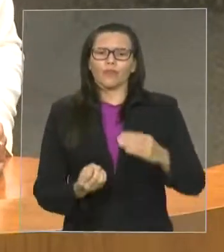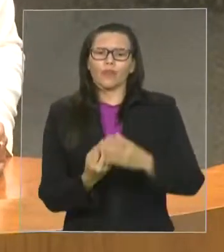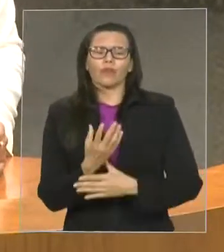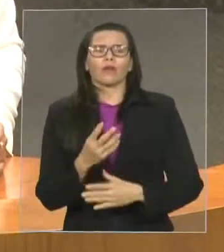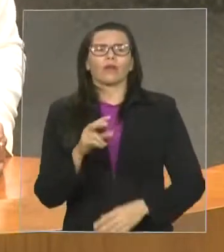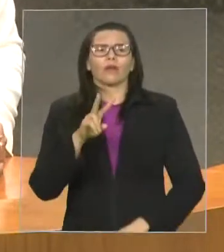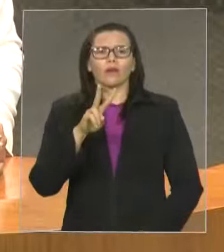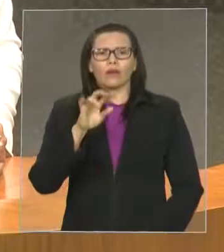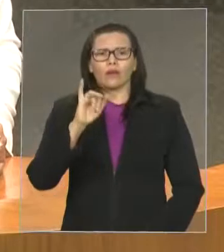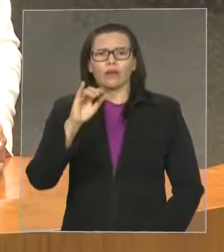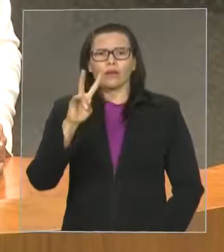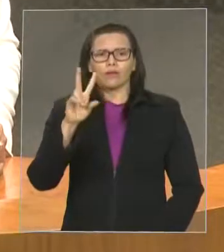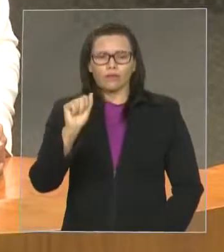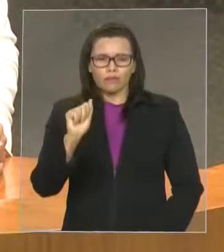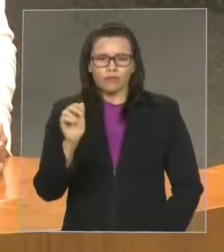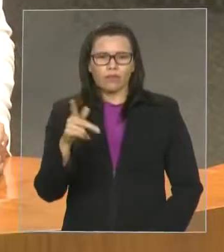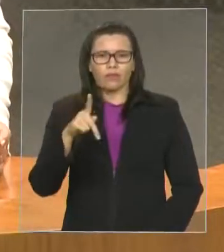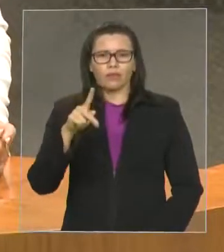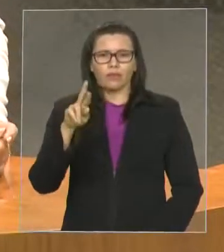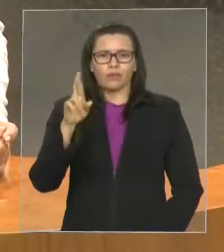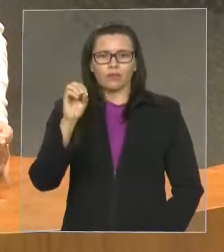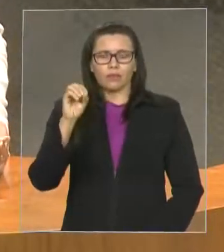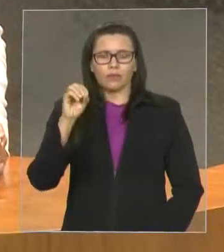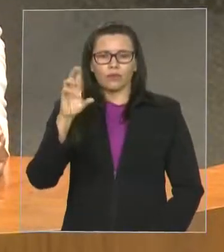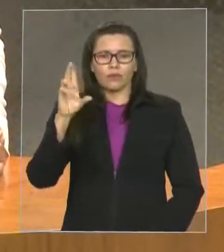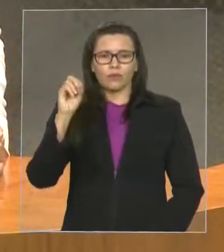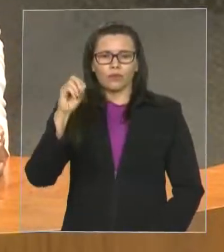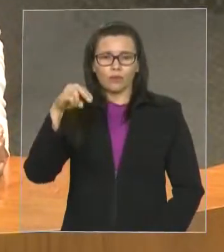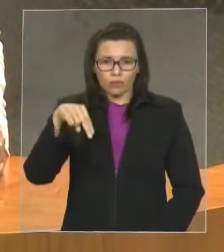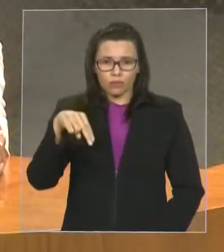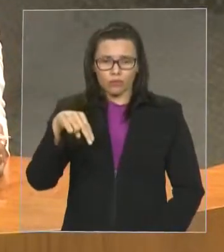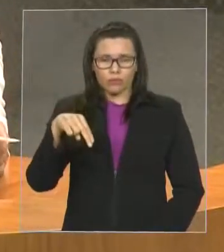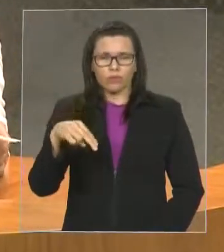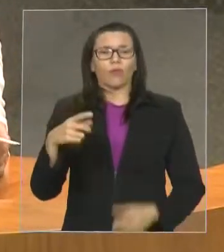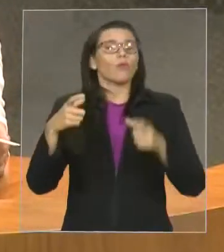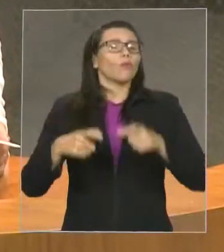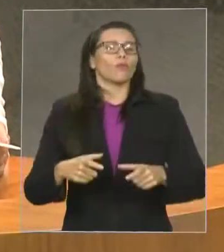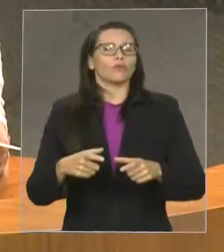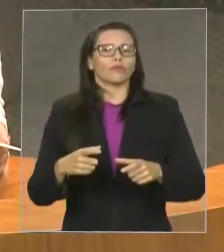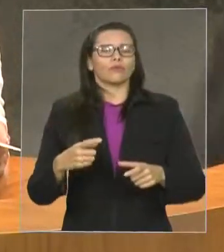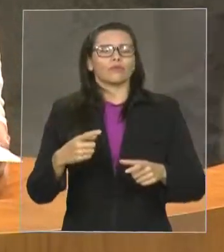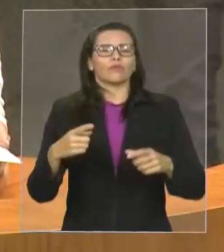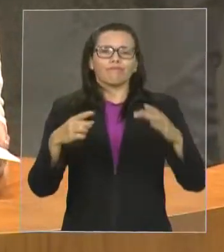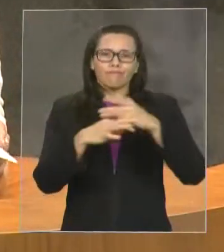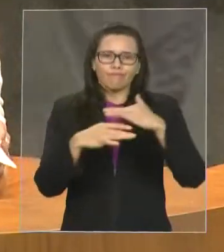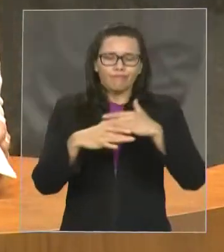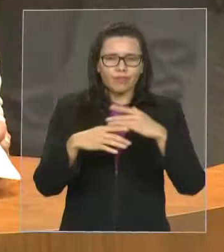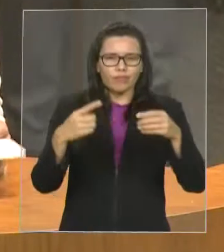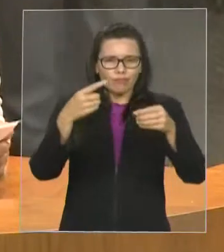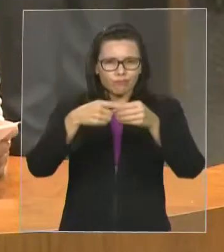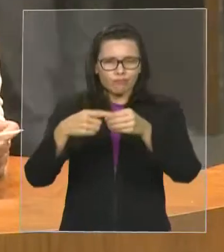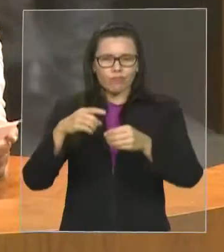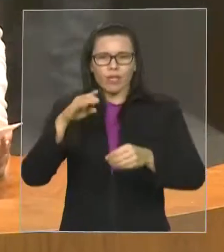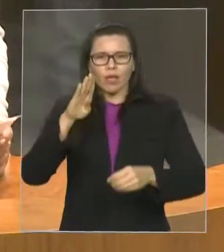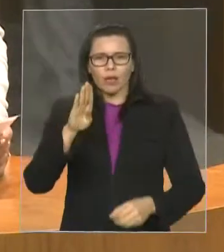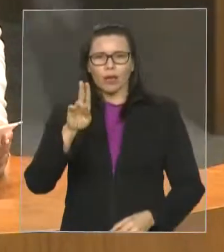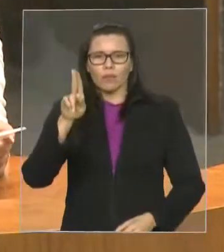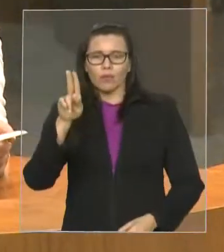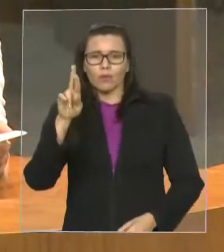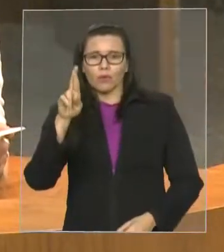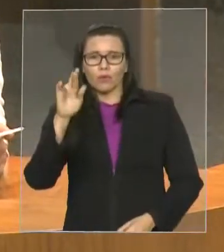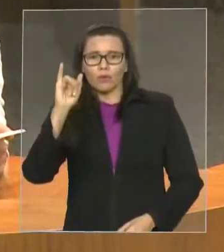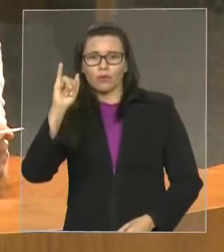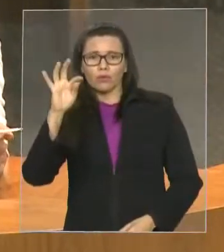na cidade de Buriticupu. Na oportunidade, também solicitei a presença da unidade numa